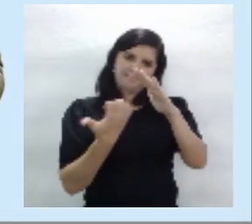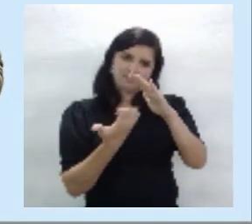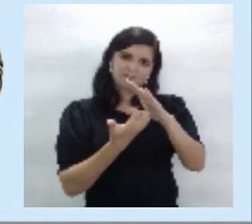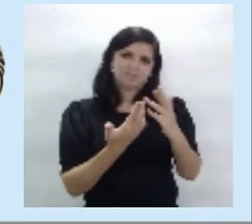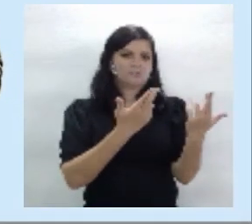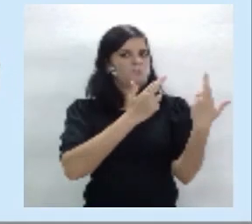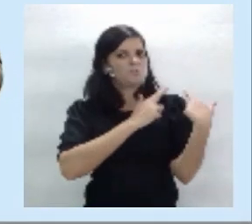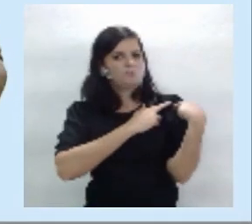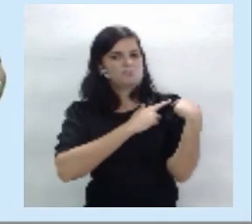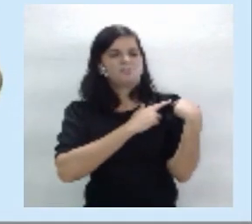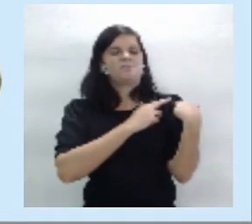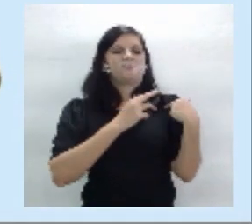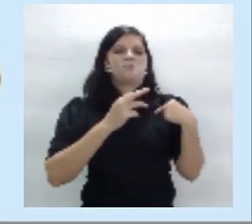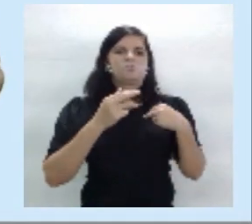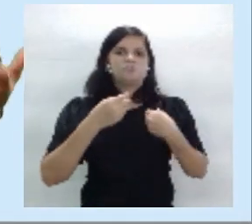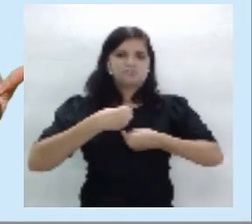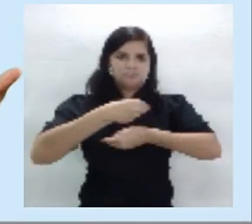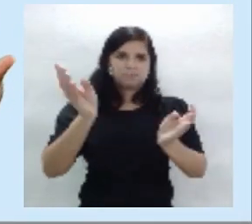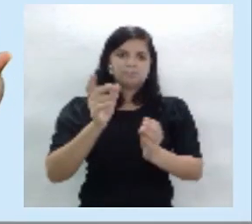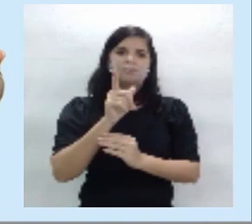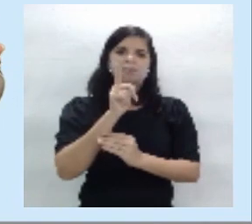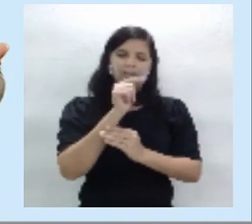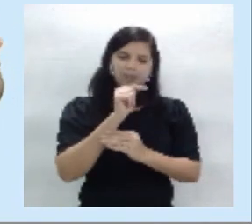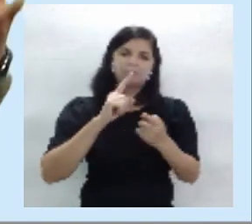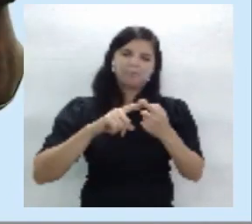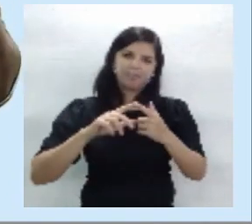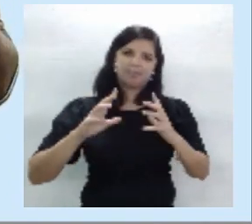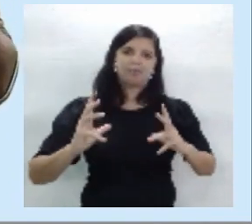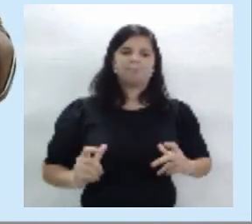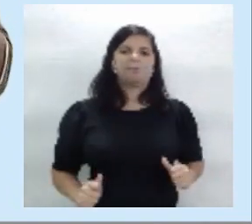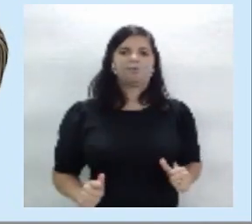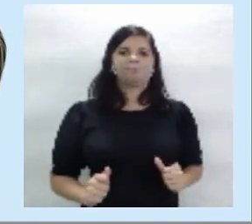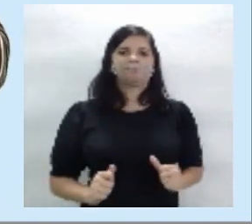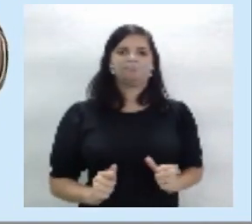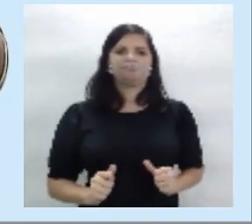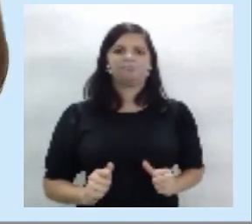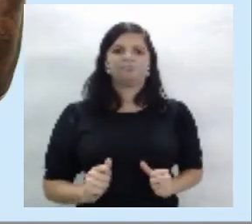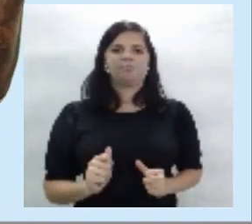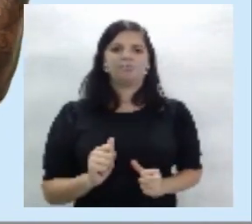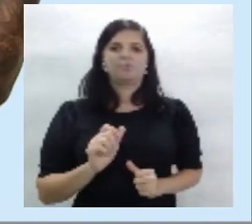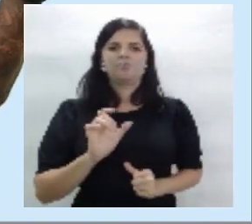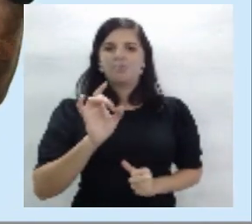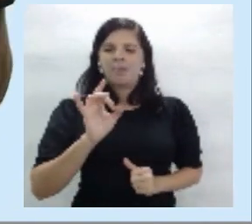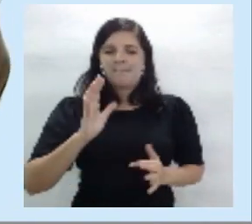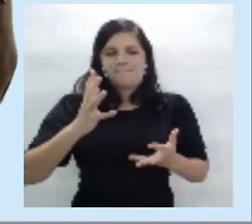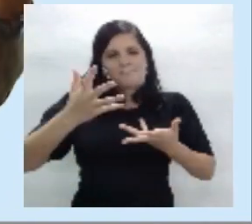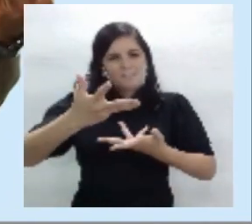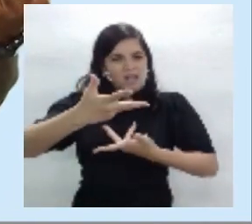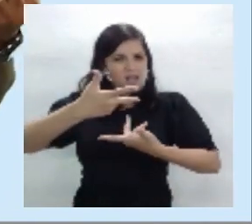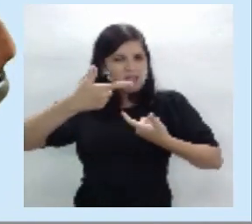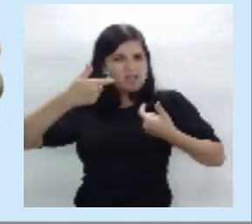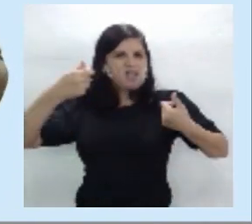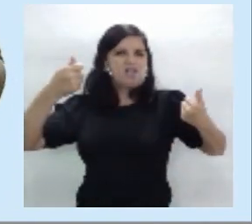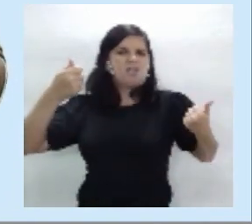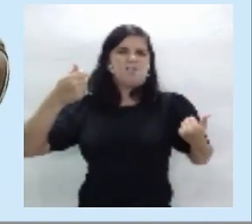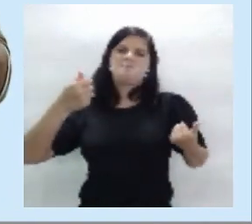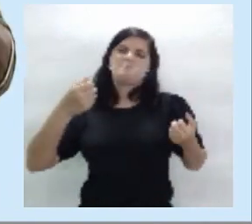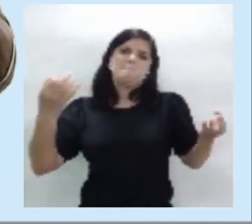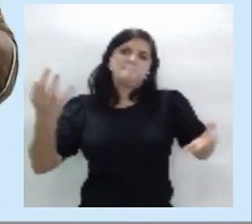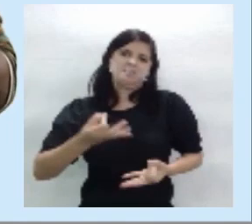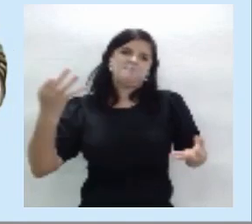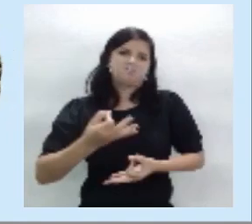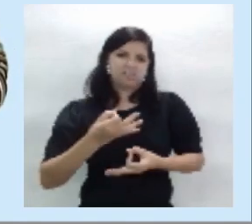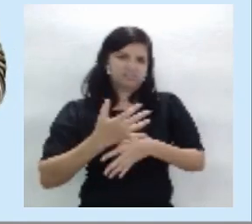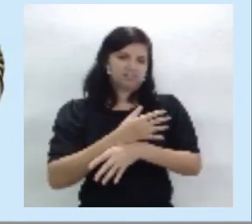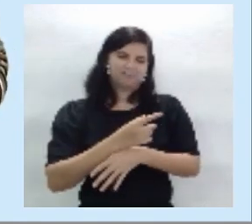também de dispersão da água de esgoto, tá? Mas não é as mil maravilhas em ambientes urbanos não, tá, gente?